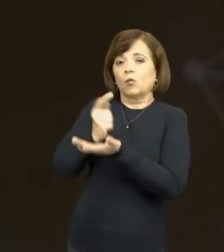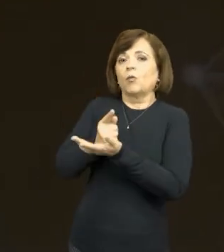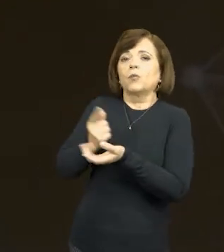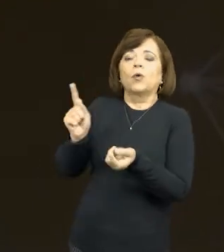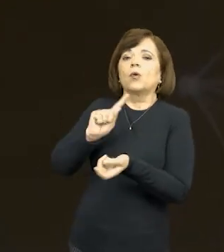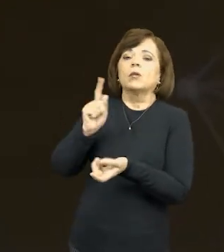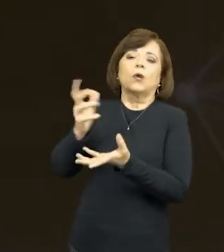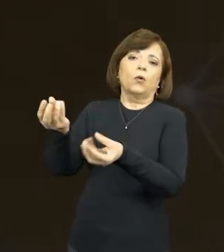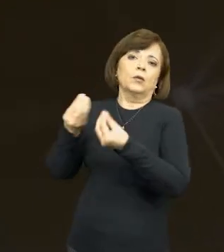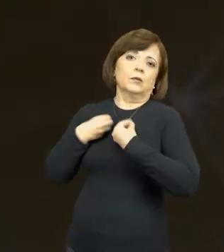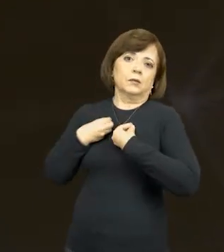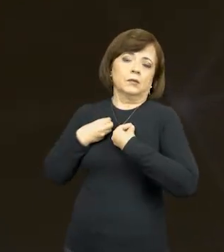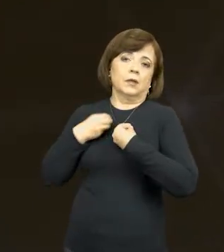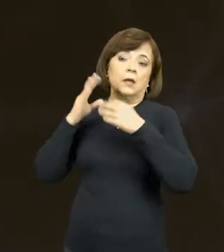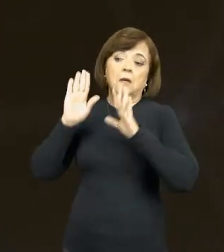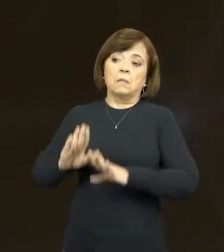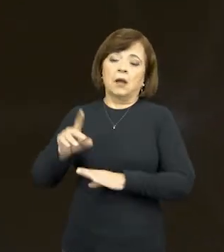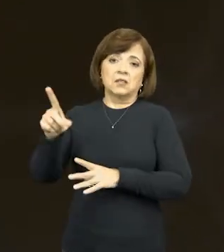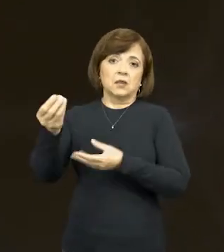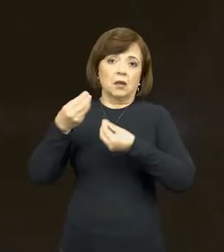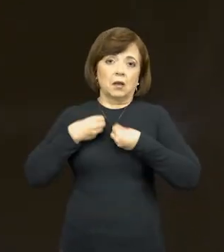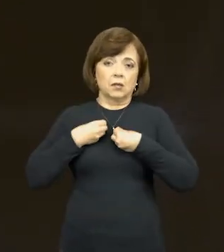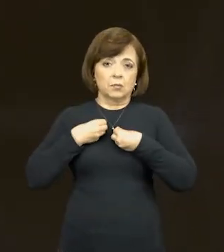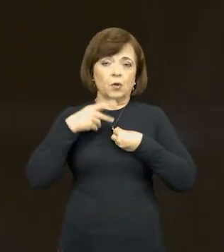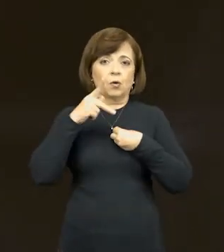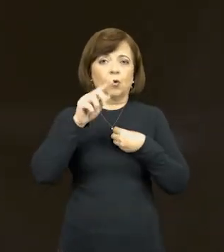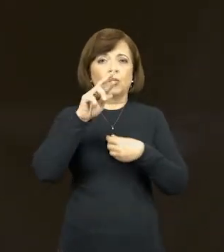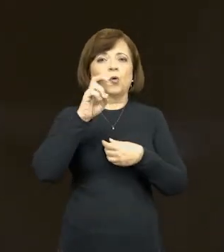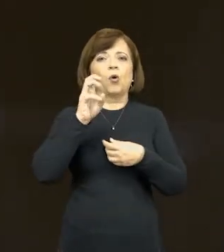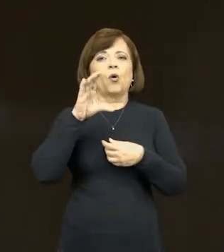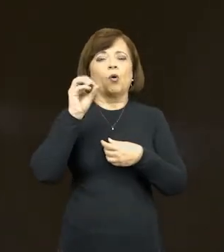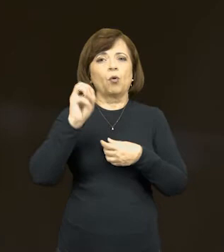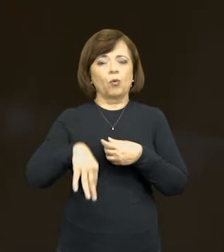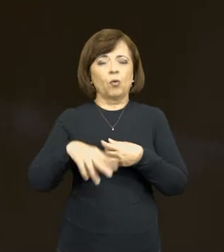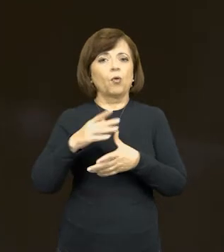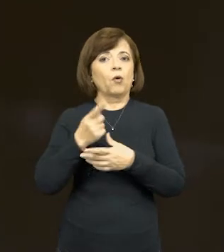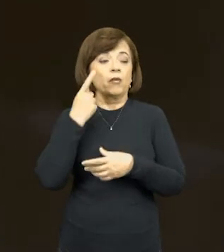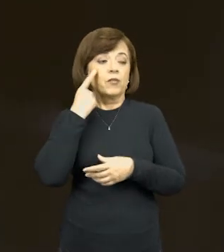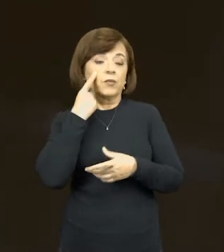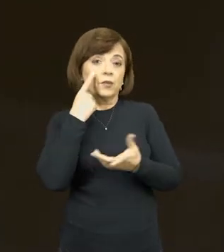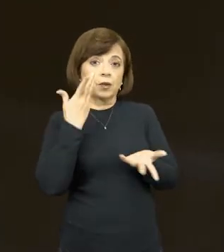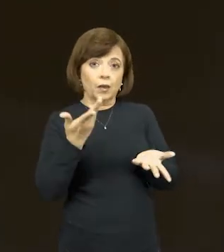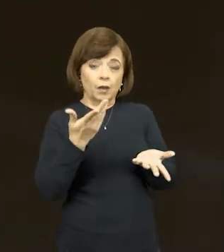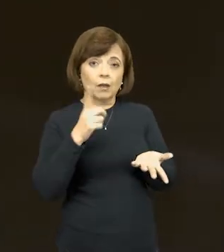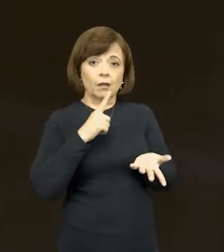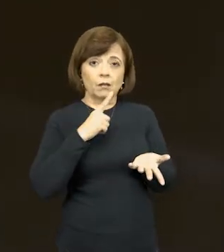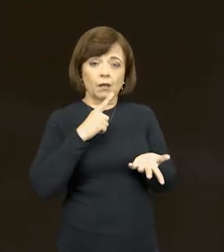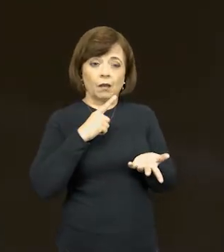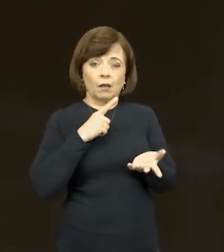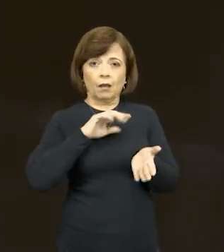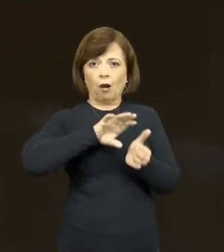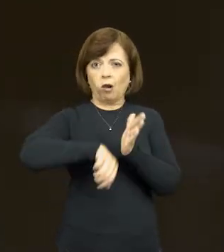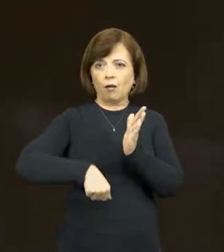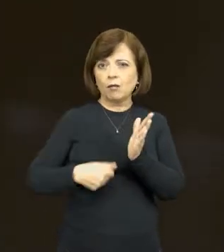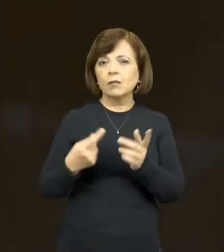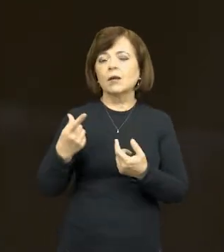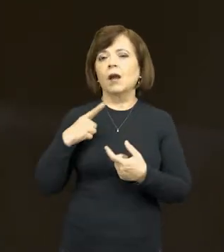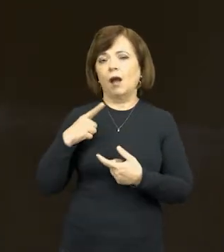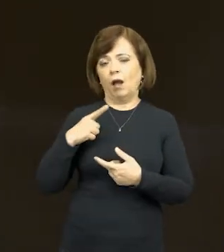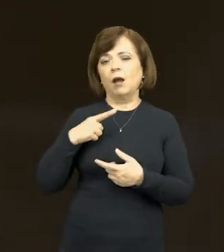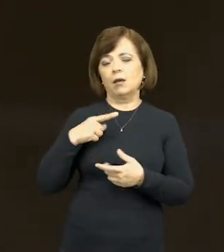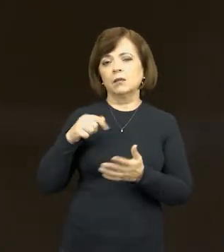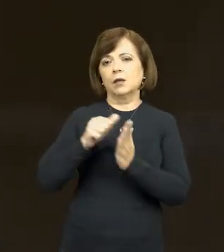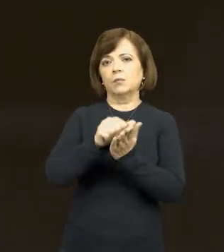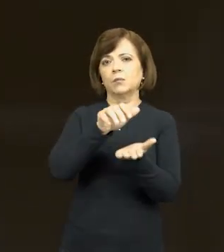não recebeu, né? E se não for recebido, o PROCON, enfim, vai multar, verificar se havendo a lesão ao consumidor, eles podem